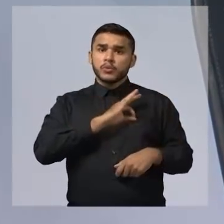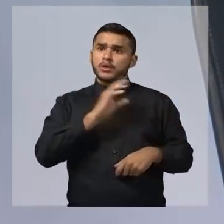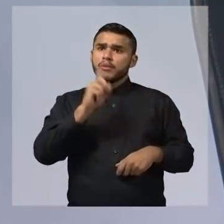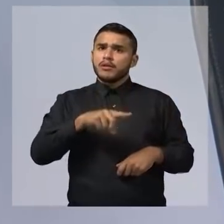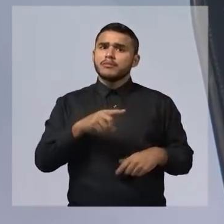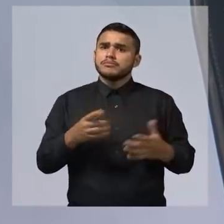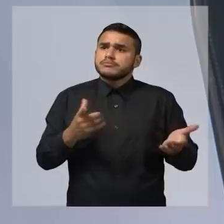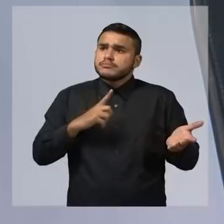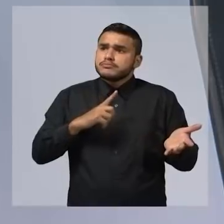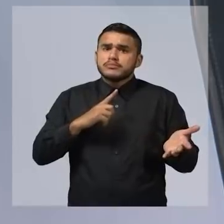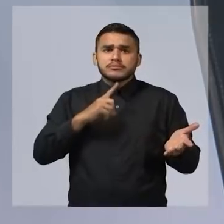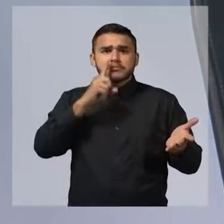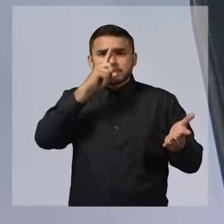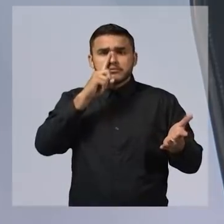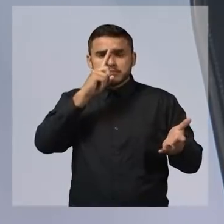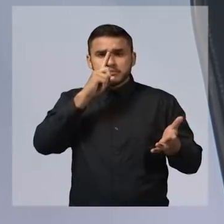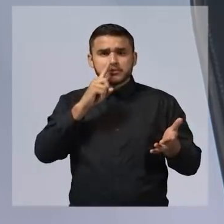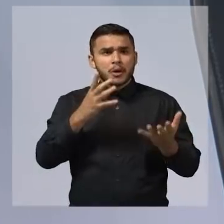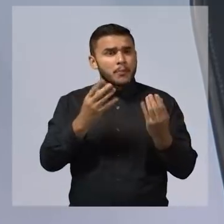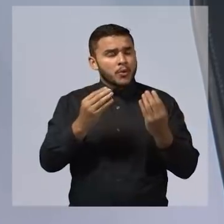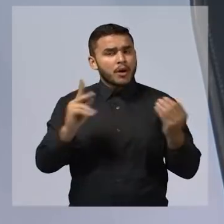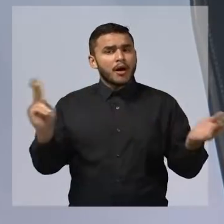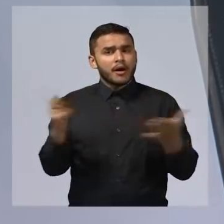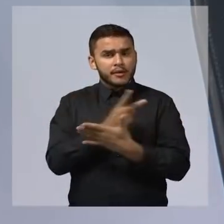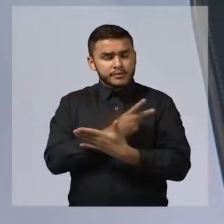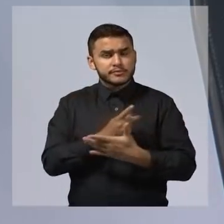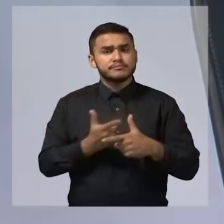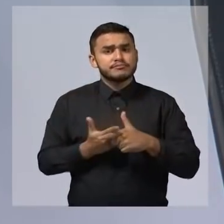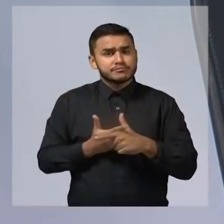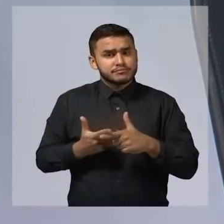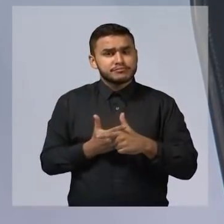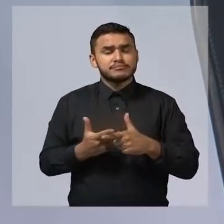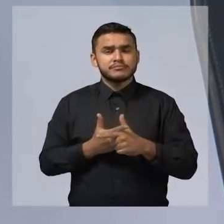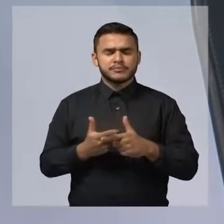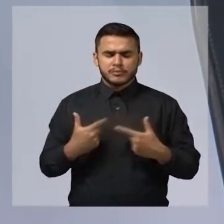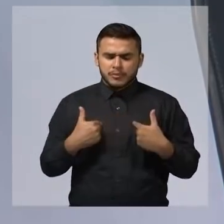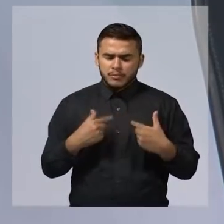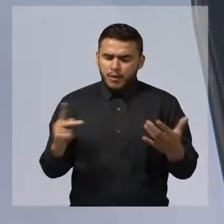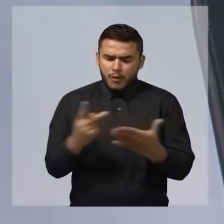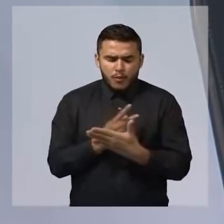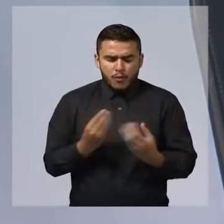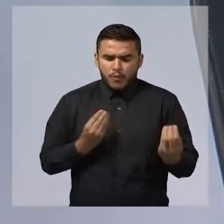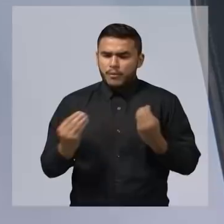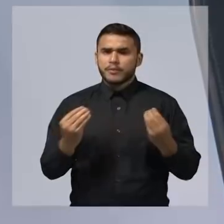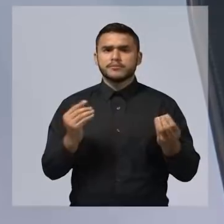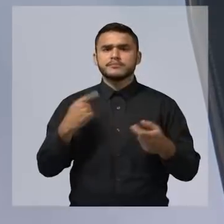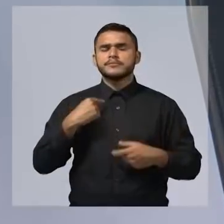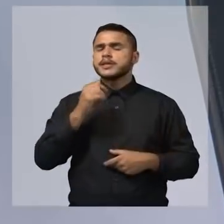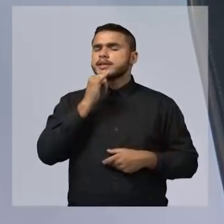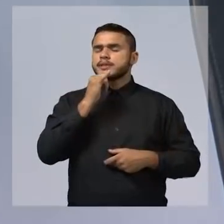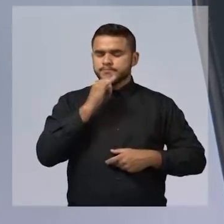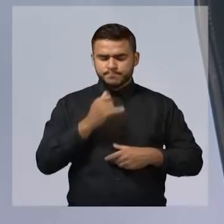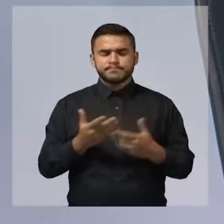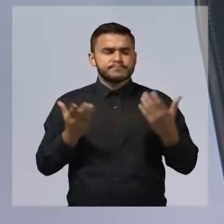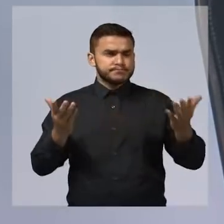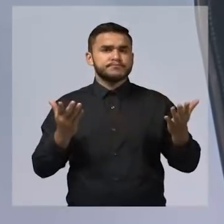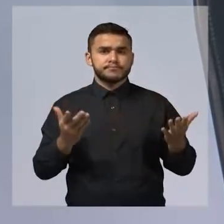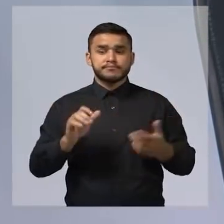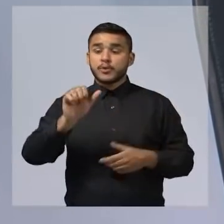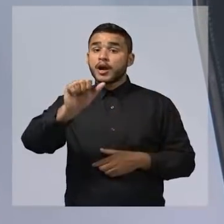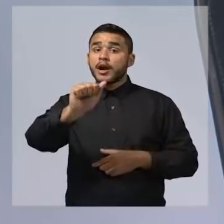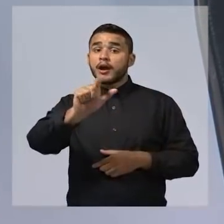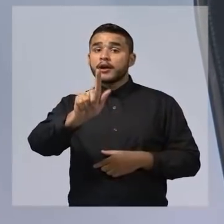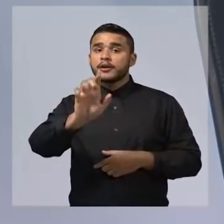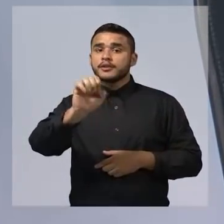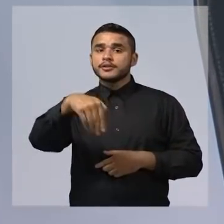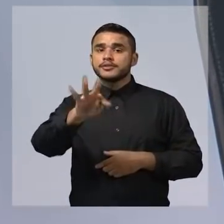vitimados e coagidos e, como se diz, massacrados nesse sentido. Vou dar um exemplo prático do agente